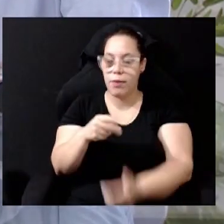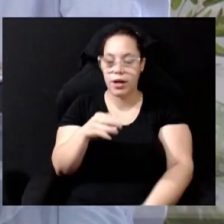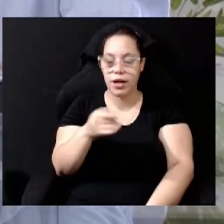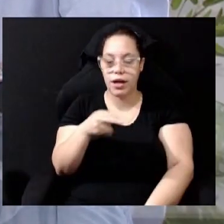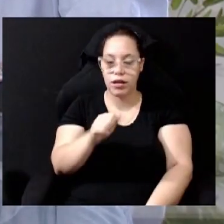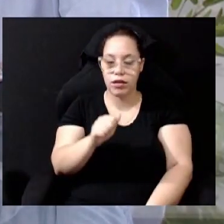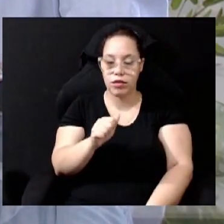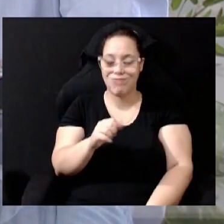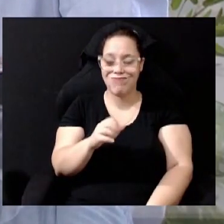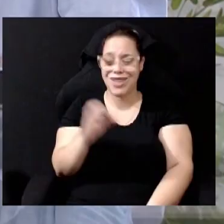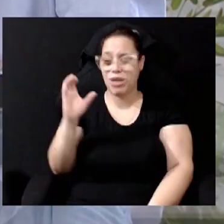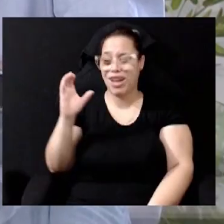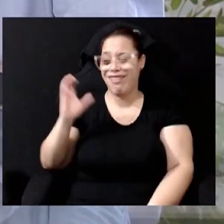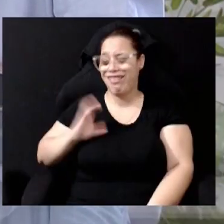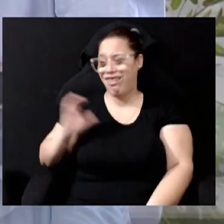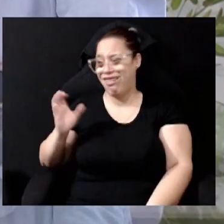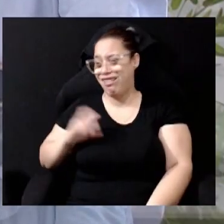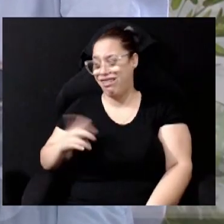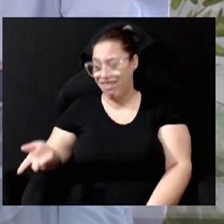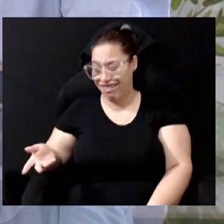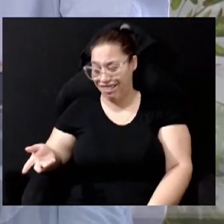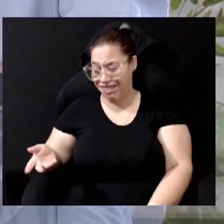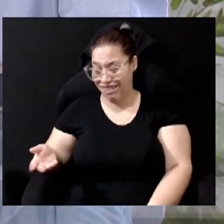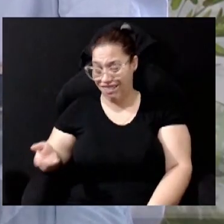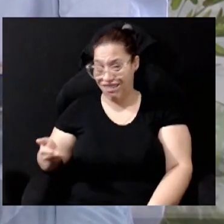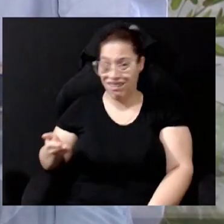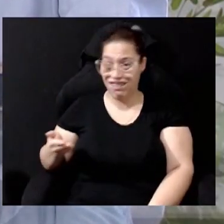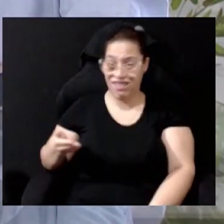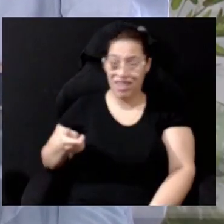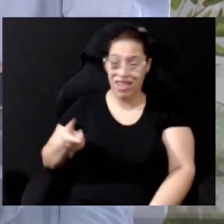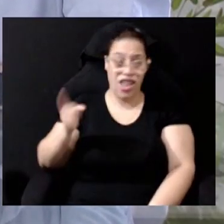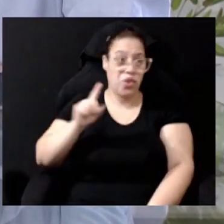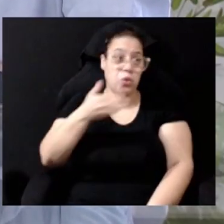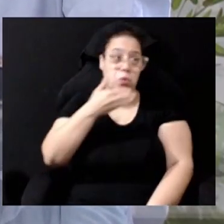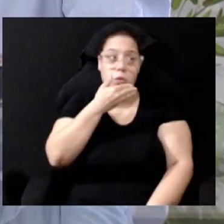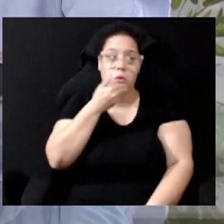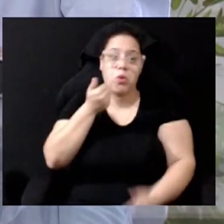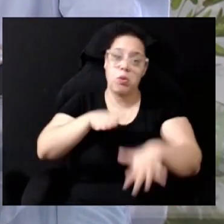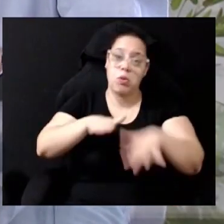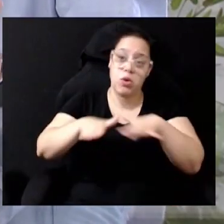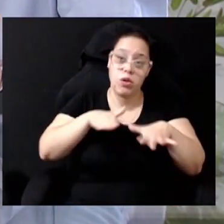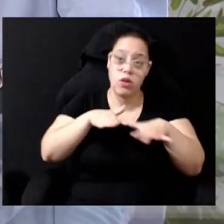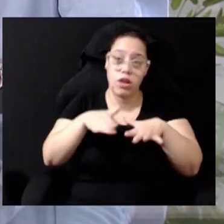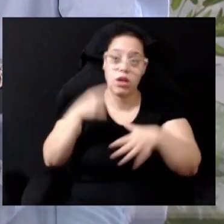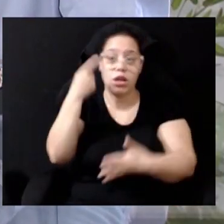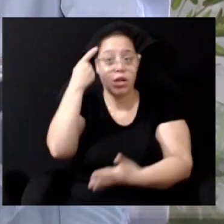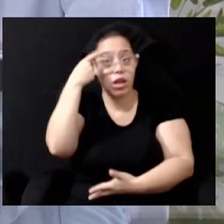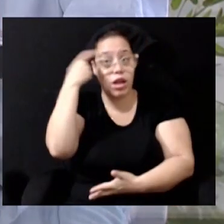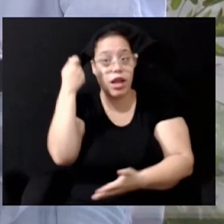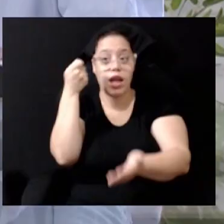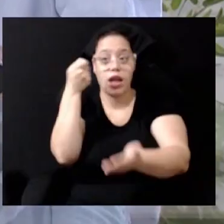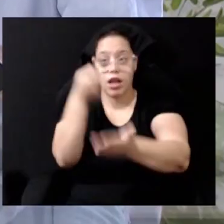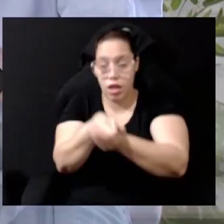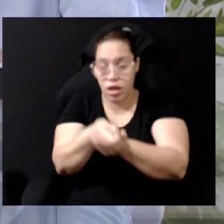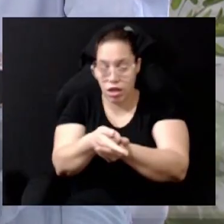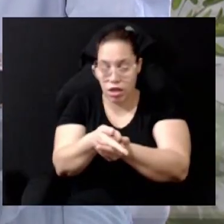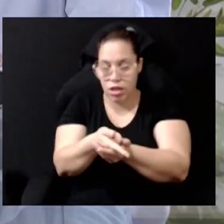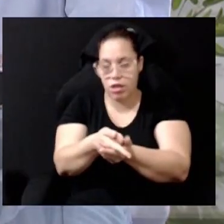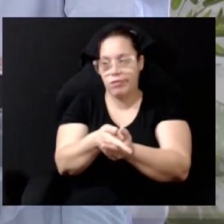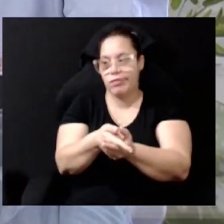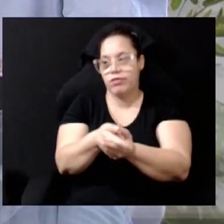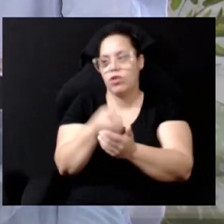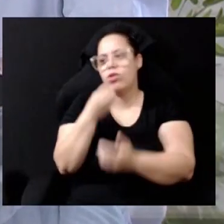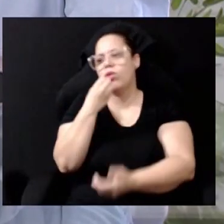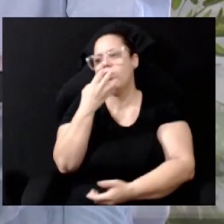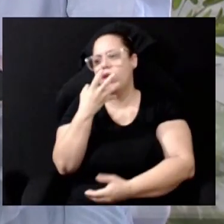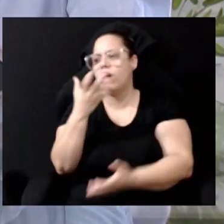caro. Então, talvez esse não seja o melhor momento das pessoas pensarem em gastar. Tudo bem, quer fazer,